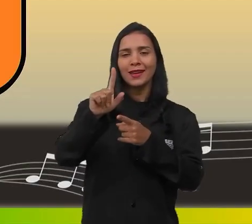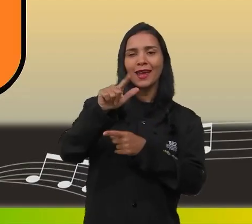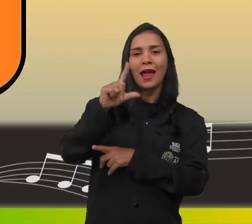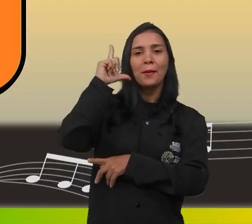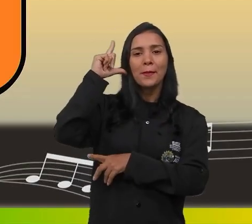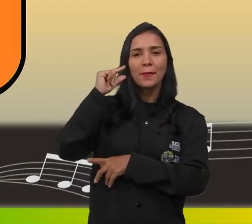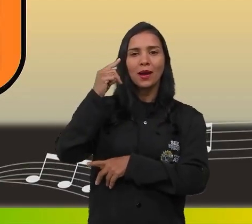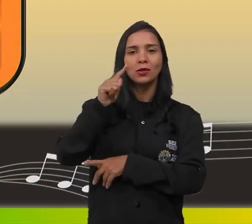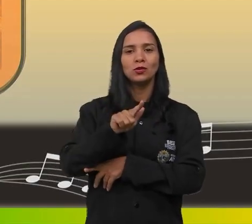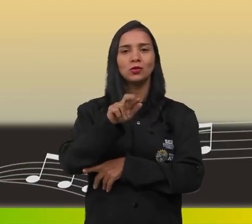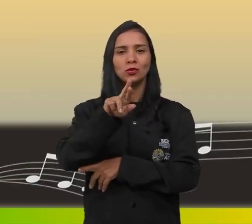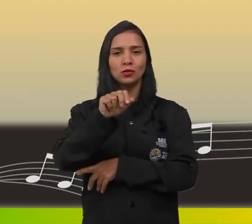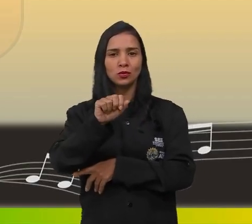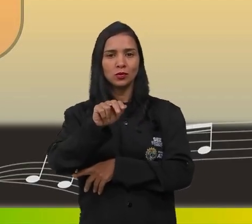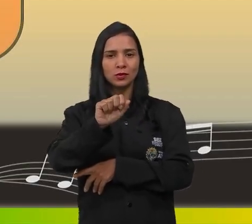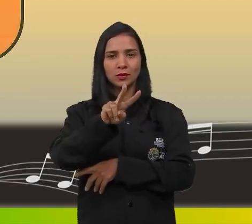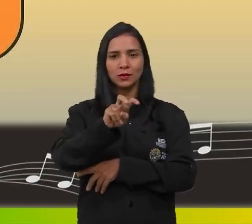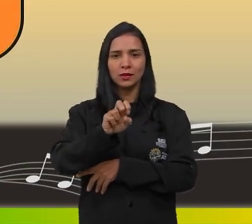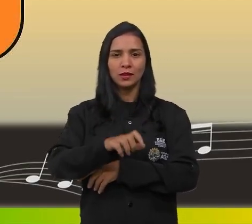sons.